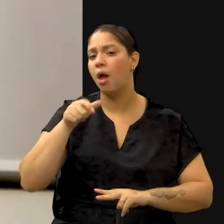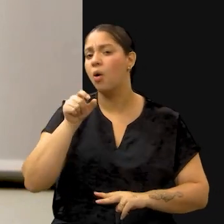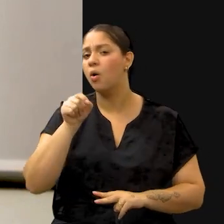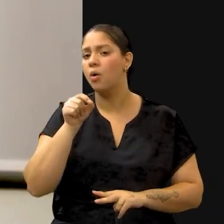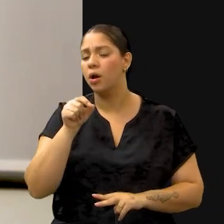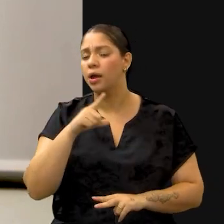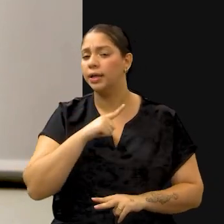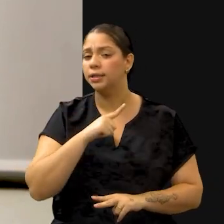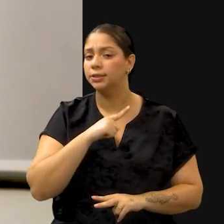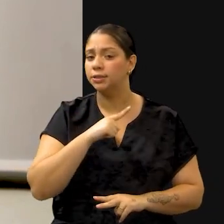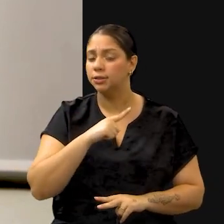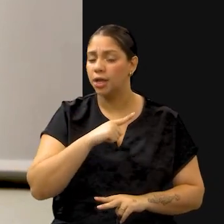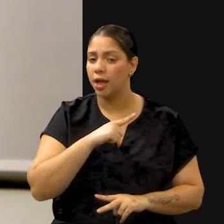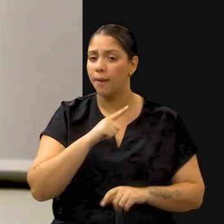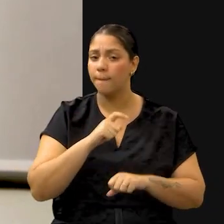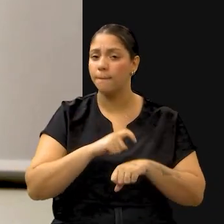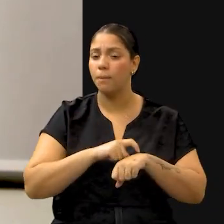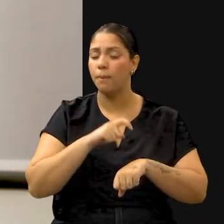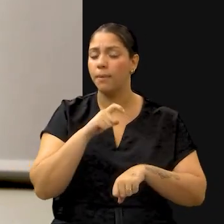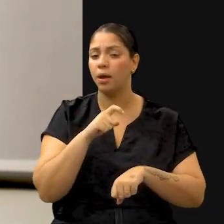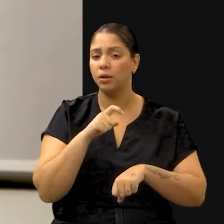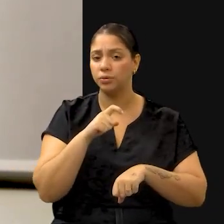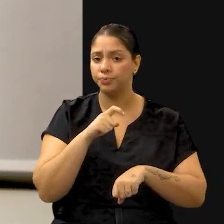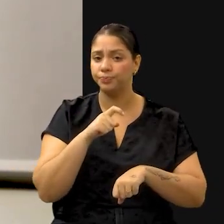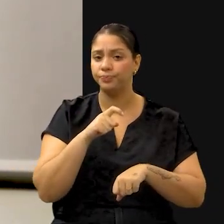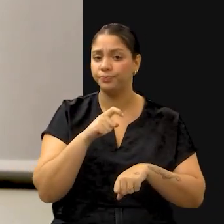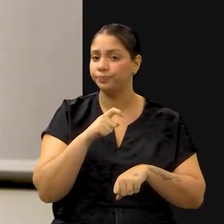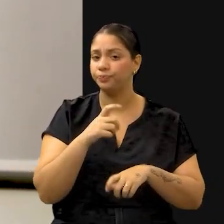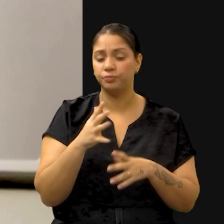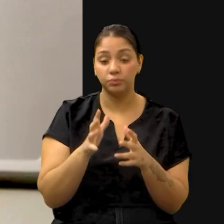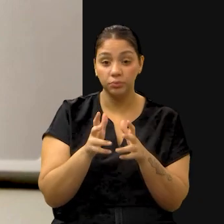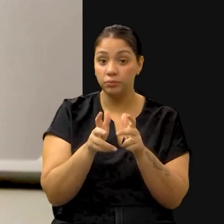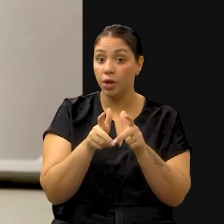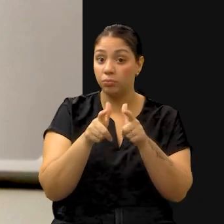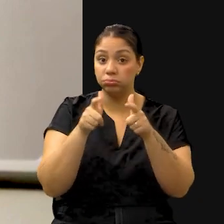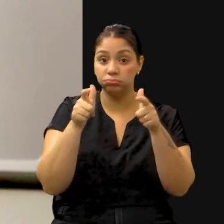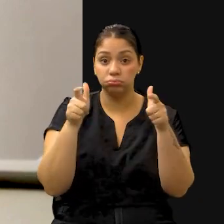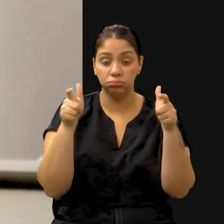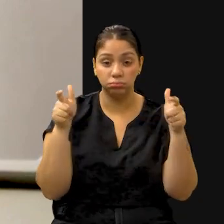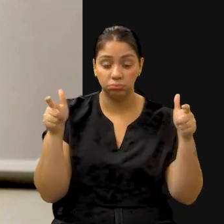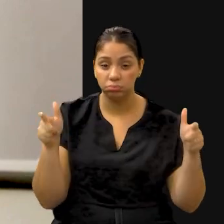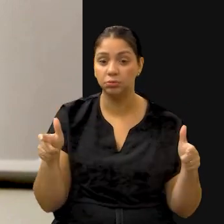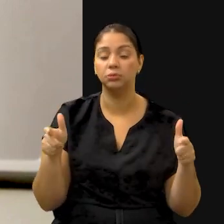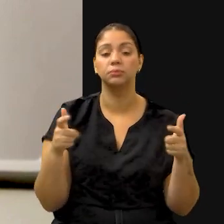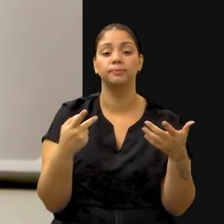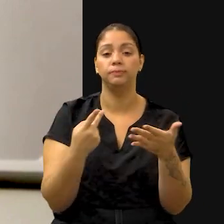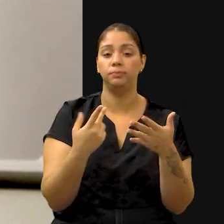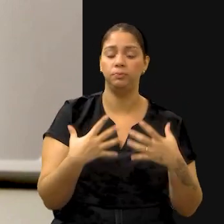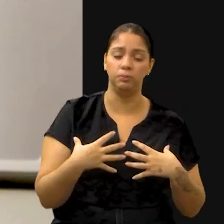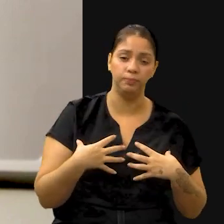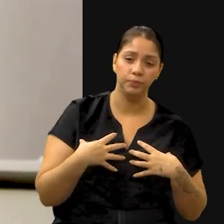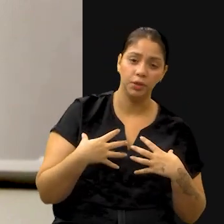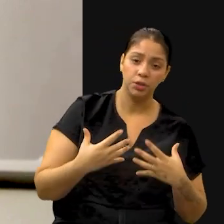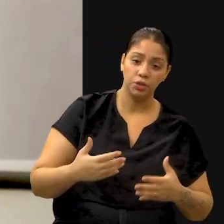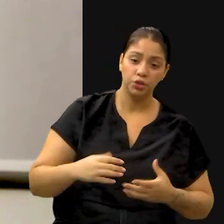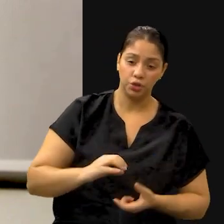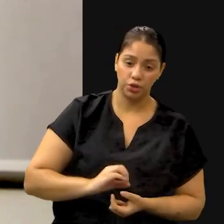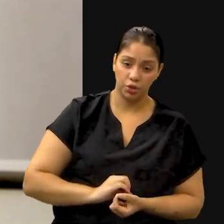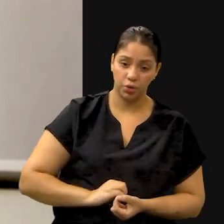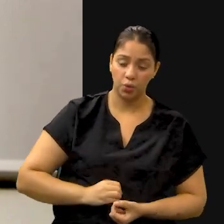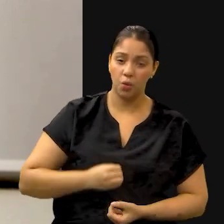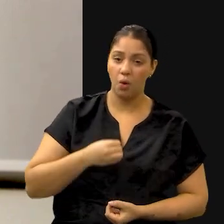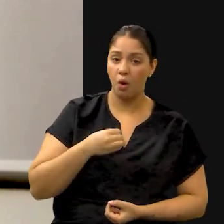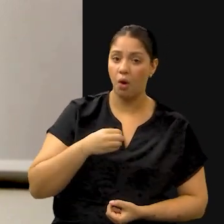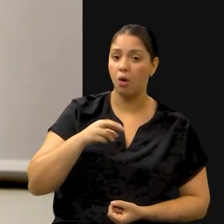exemplo, que favorece um aumento de casos na família de câncer de cólon, câncer